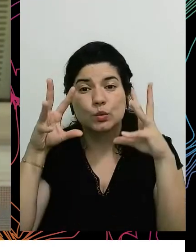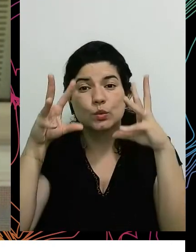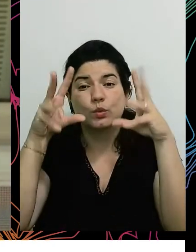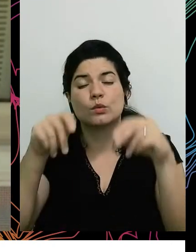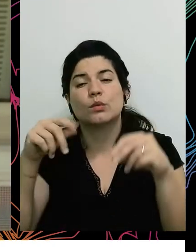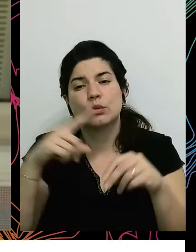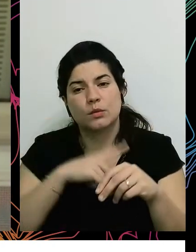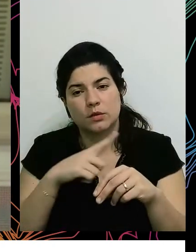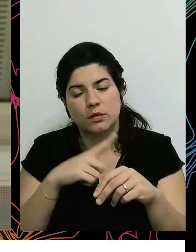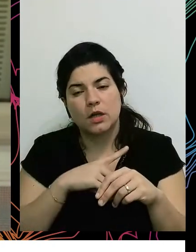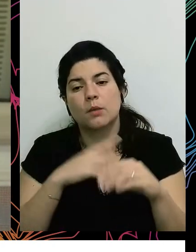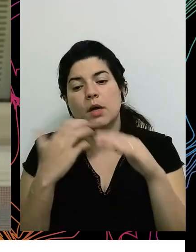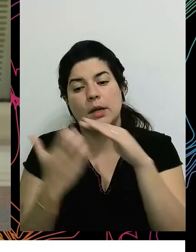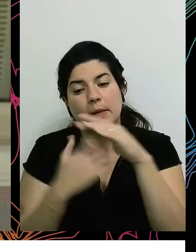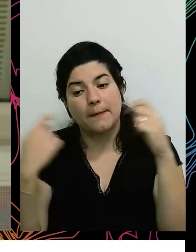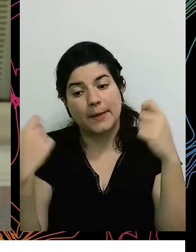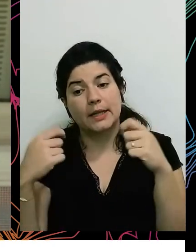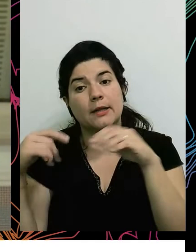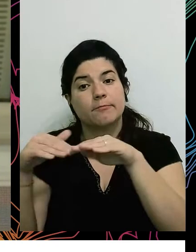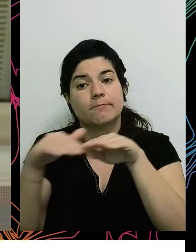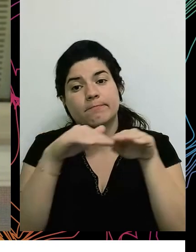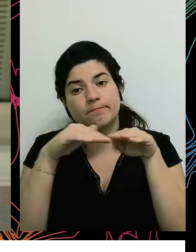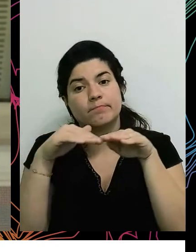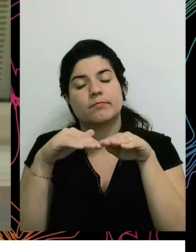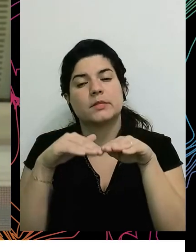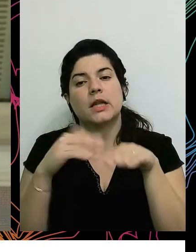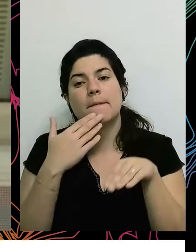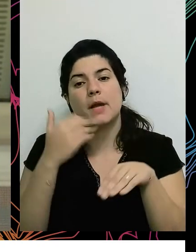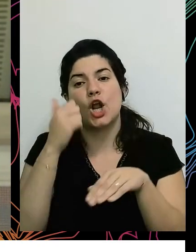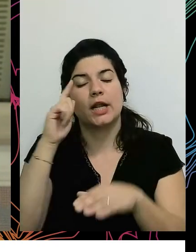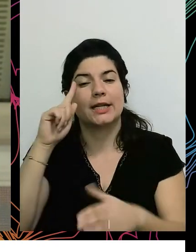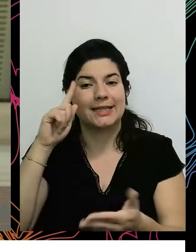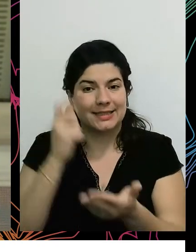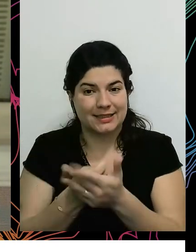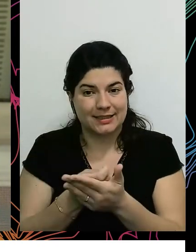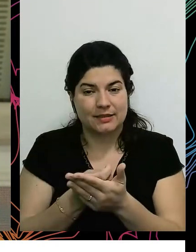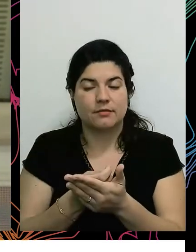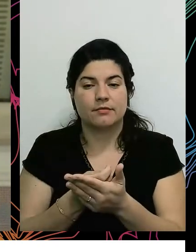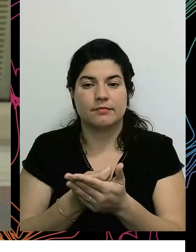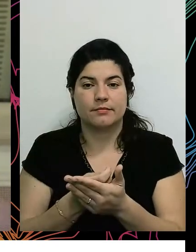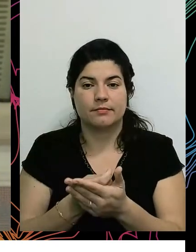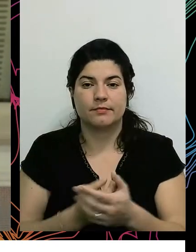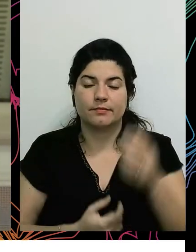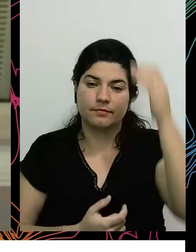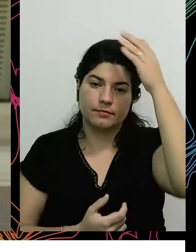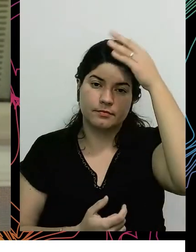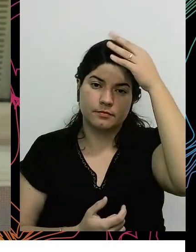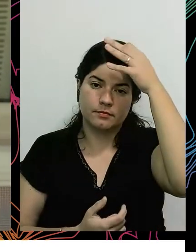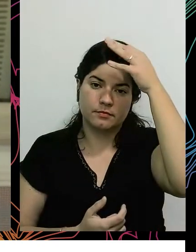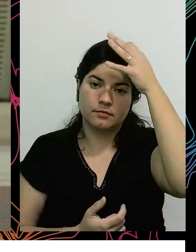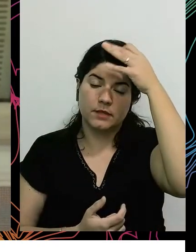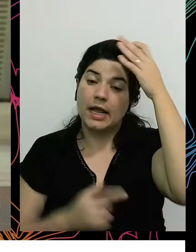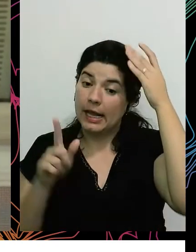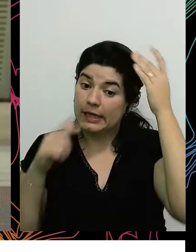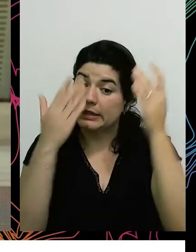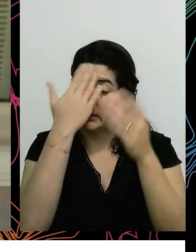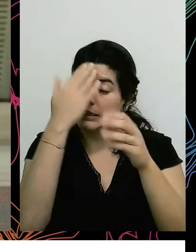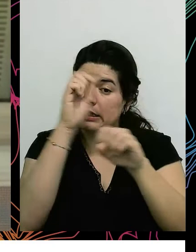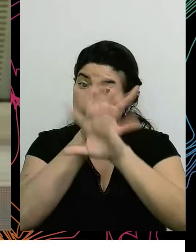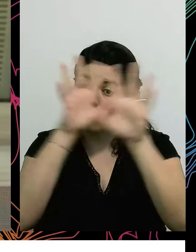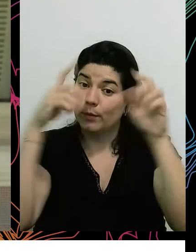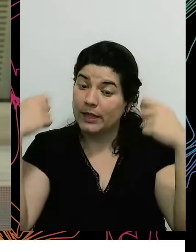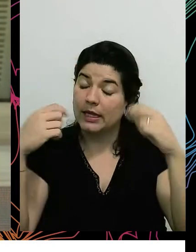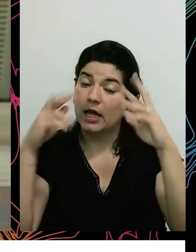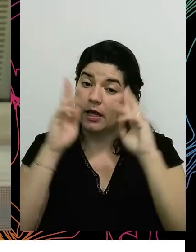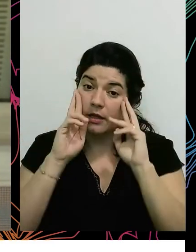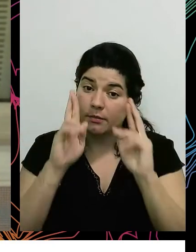companhia, al final, precisa, as melhores decisões. Então, é claríssimo que precisamos isso. Não?